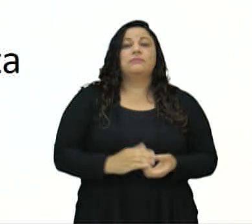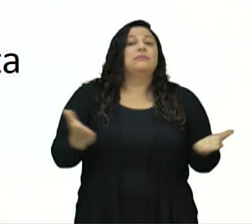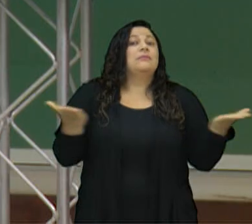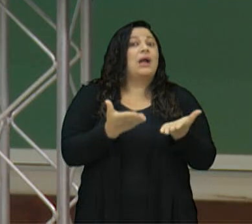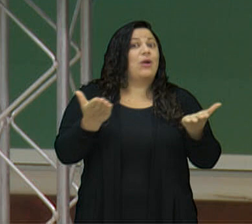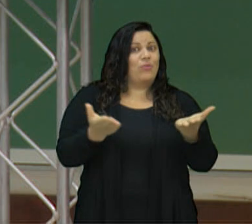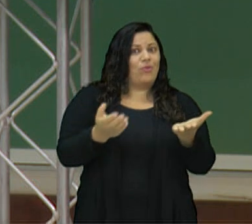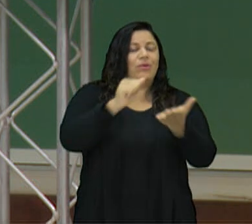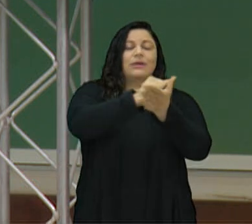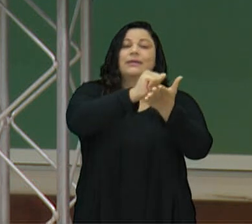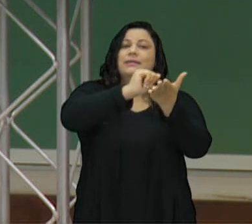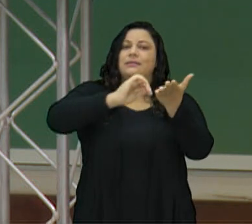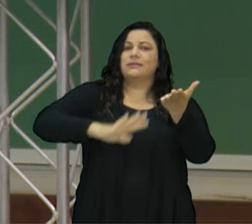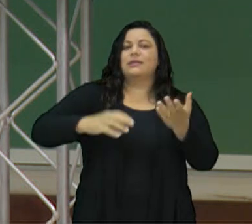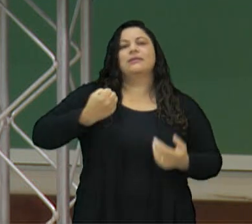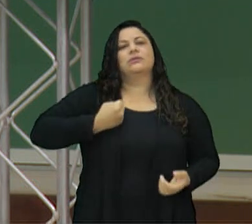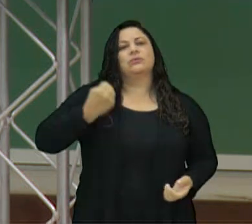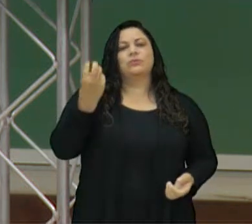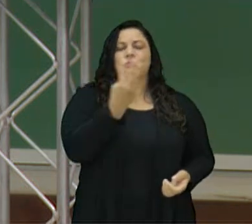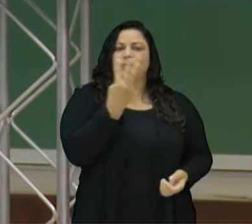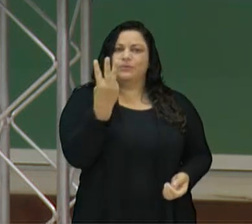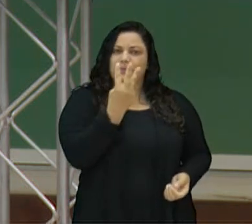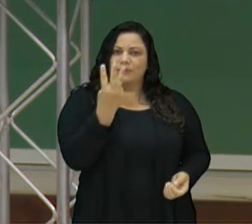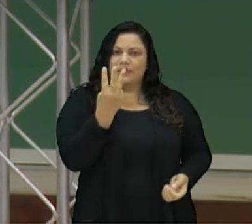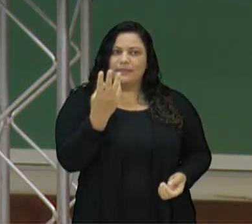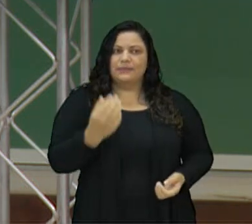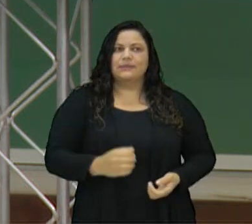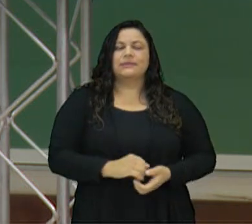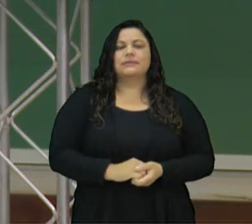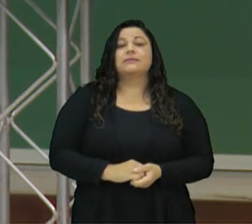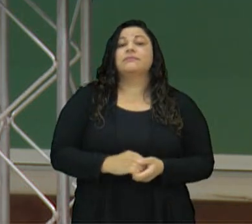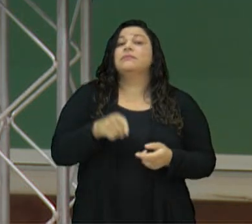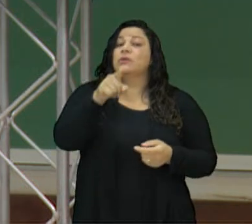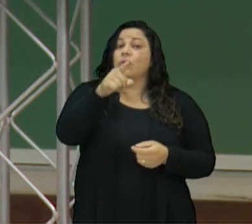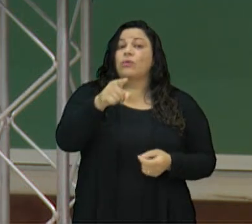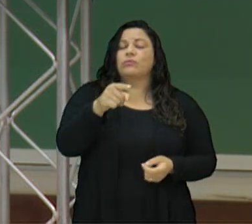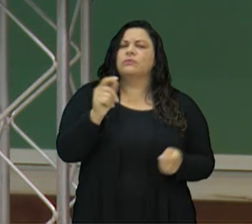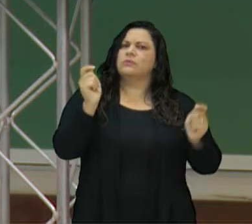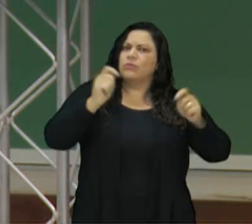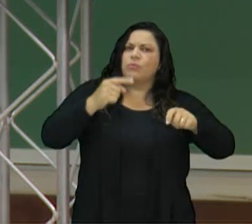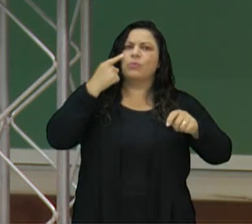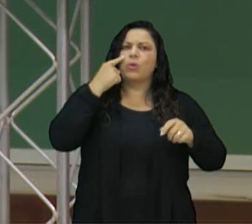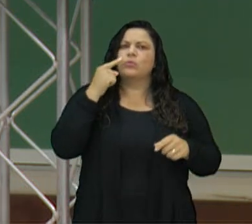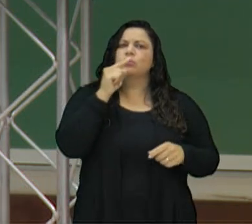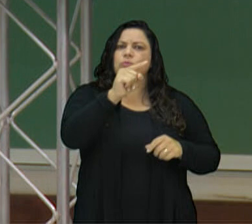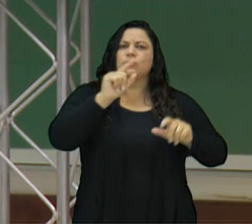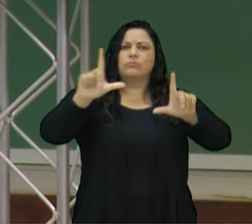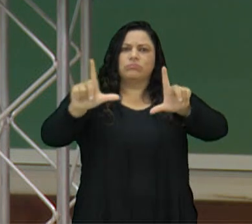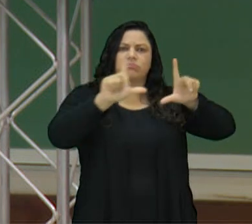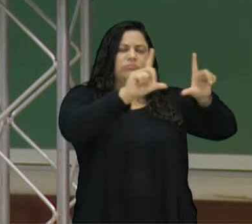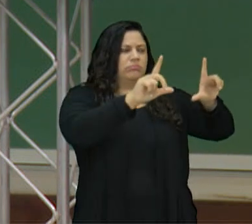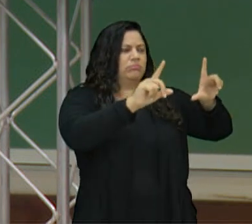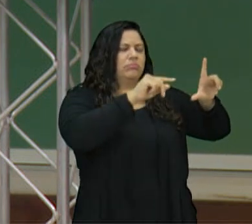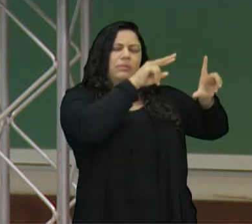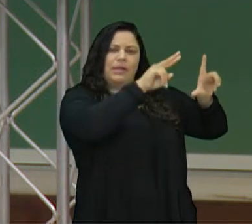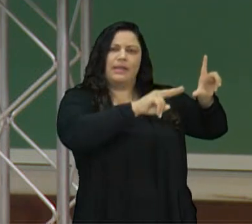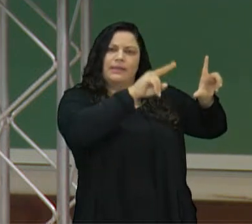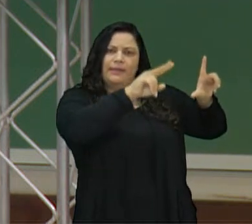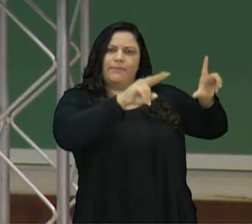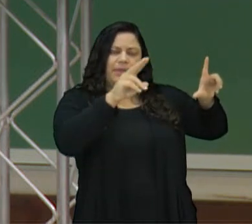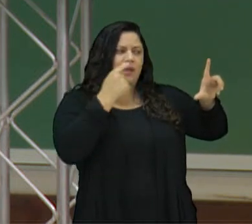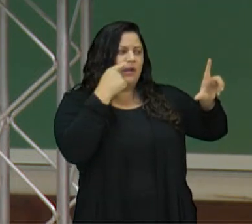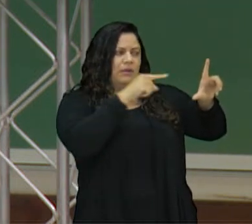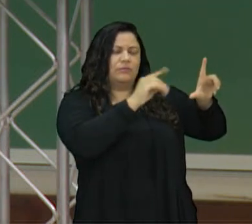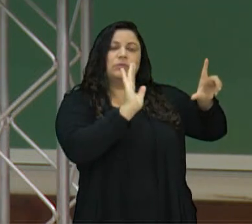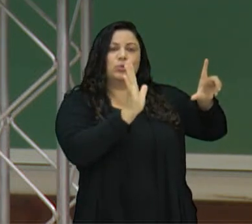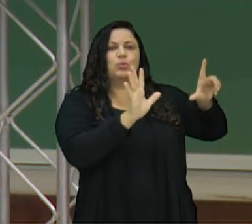Agora a gente chega aqui na atividade que eu comentei com vocês. Vocês vão consultar a tabela que vocês copiaram e vão